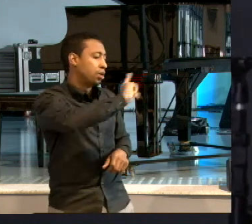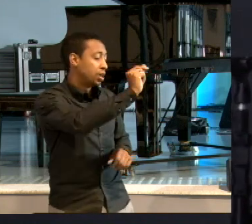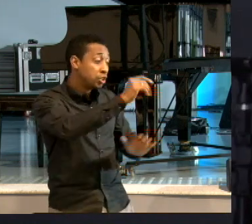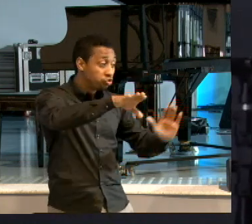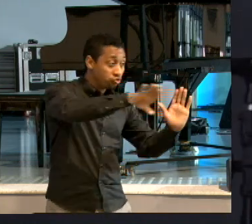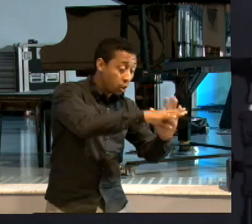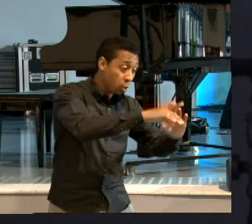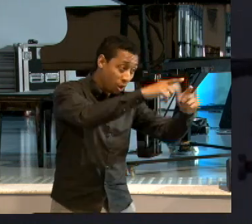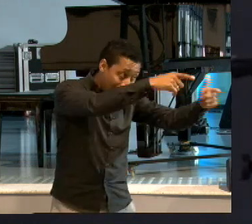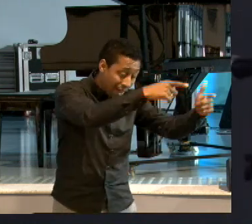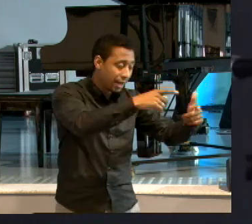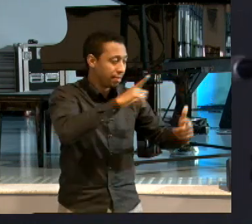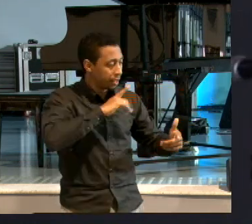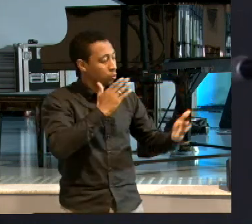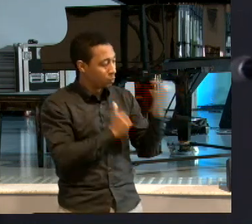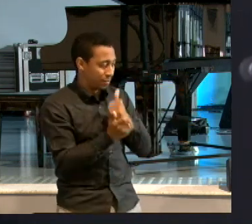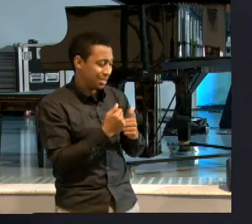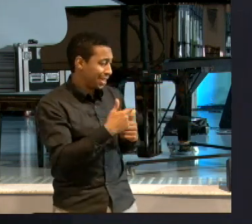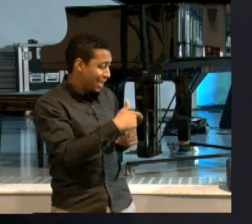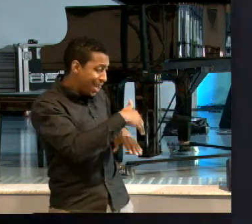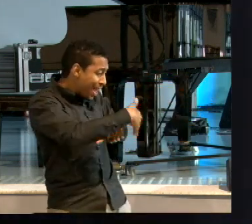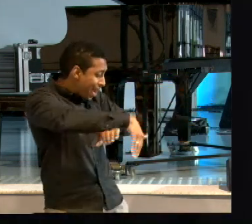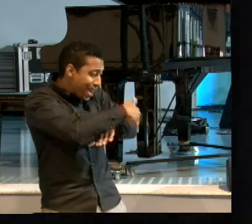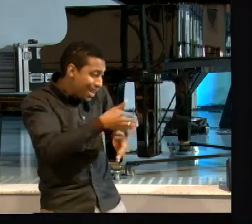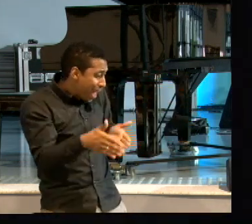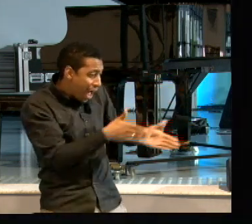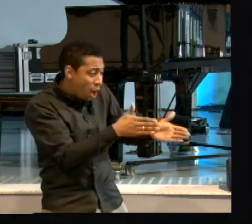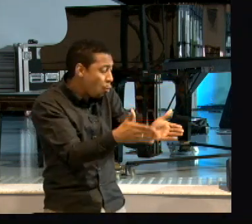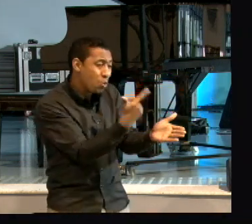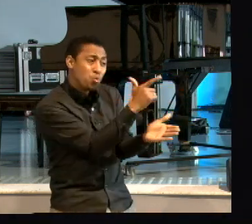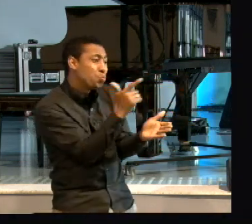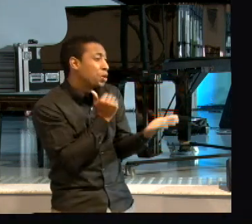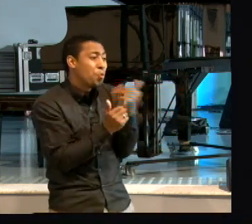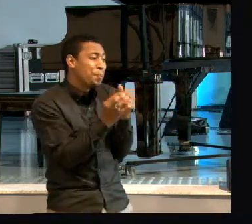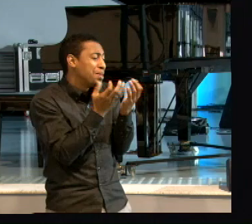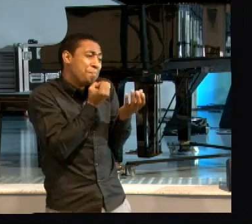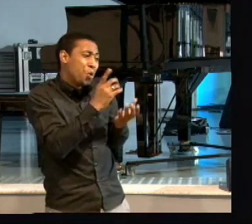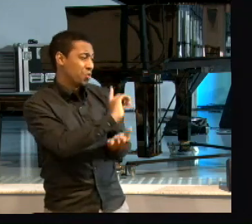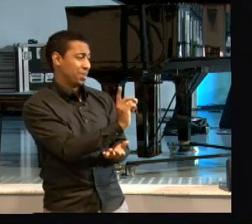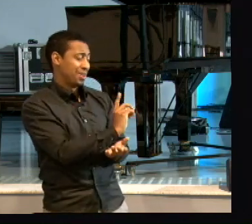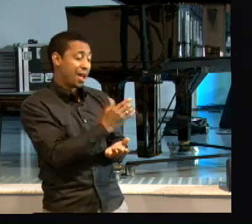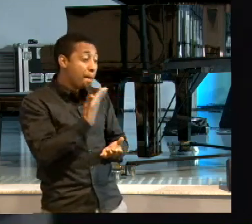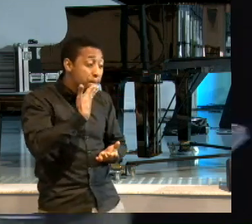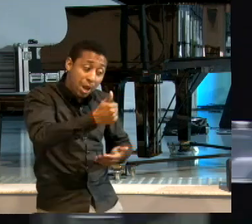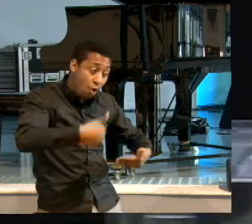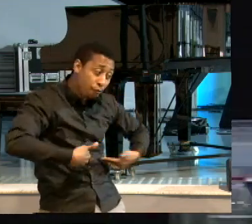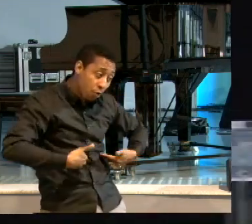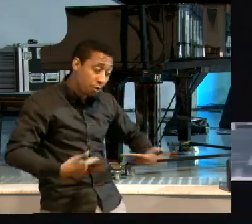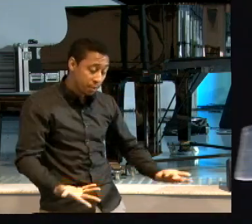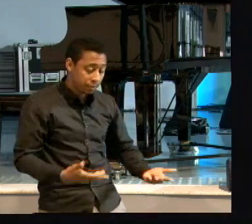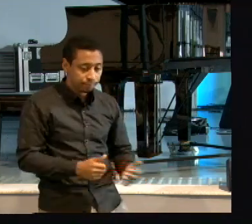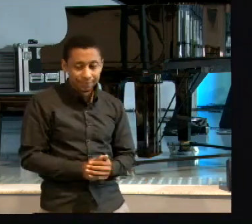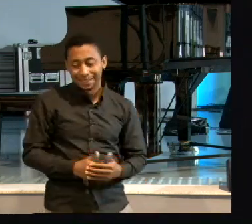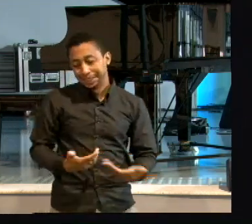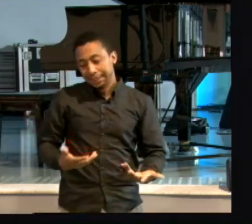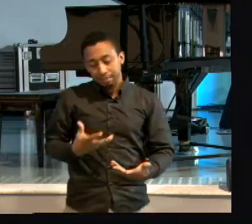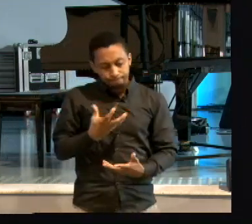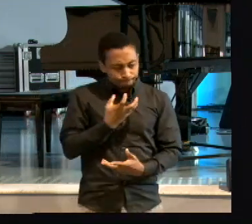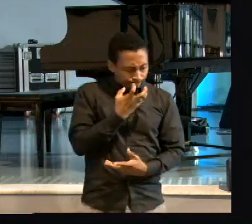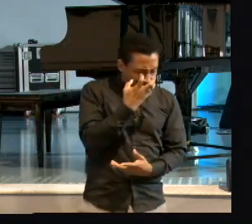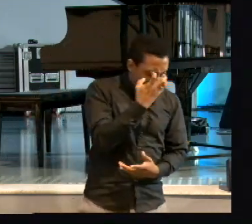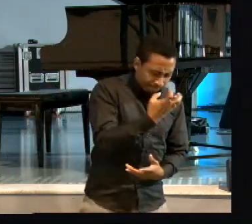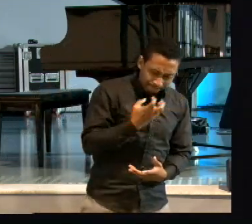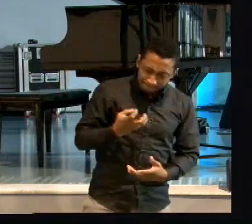comida ocidental, e vocês não vão aguentar esse negócio. É melhor ficar com fome. E eu fiquei aborrecido com